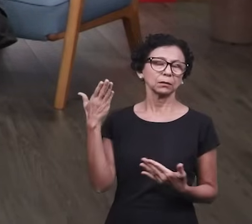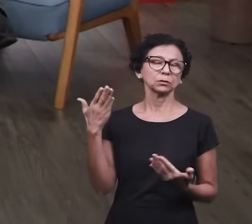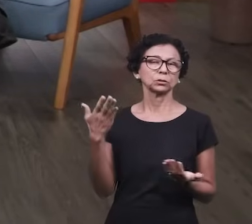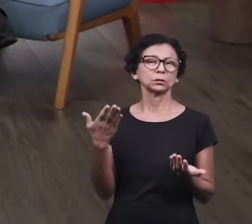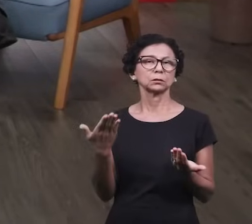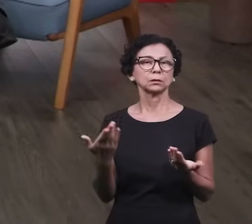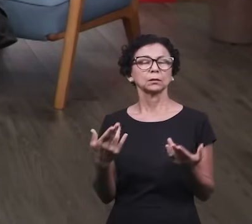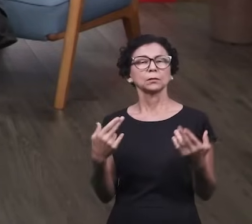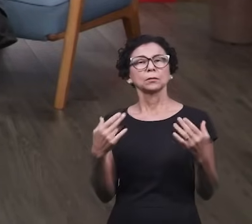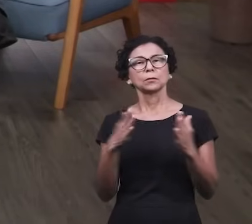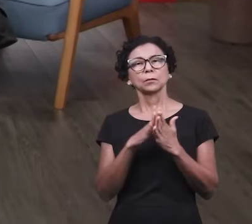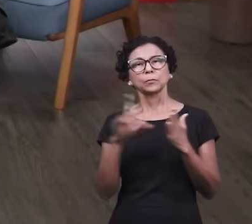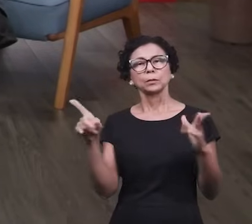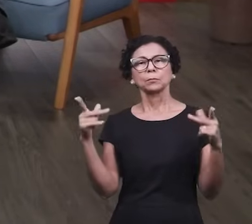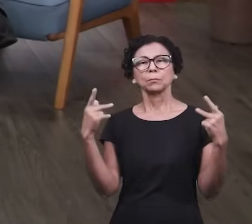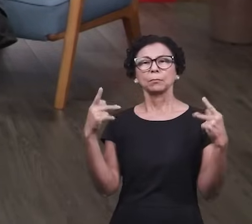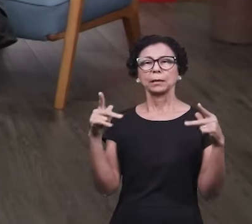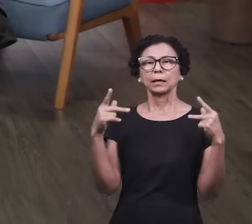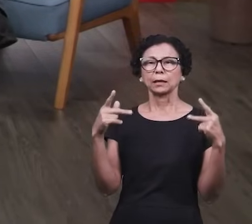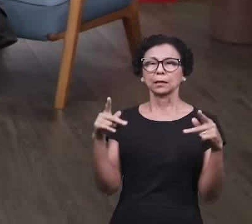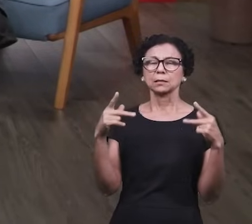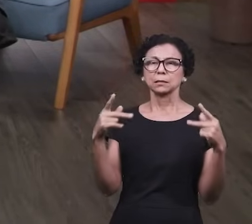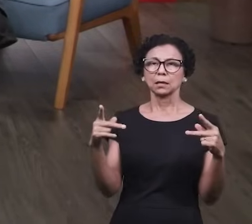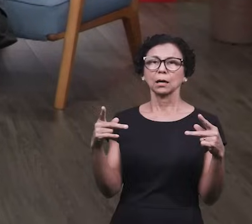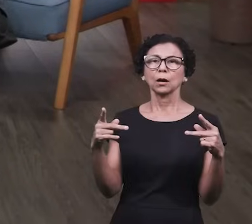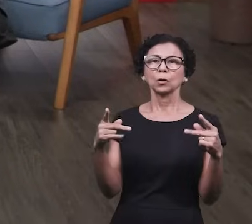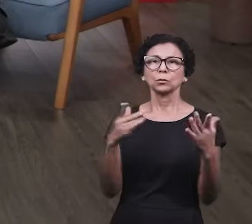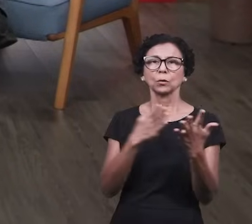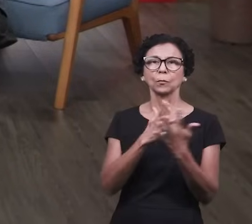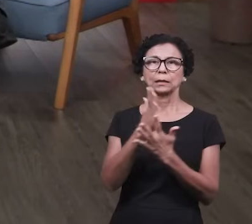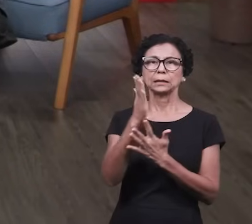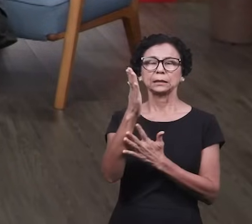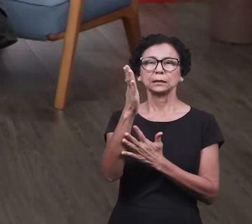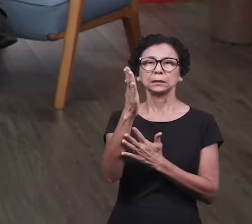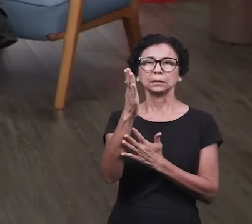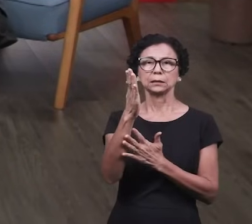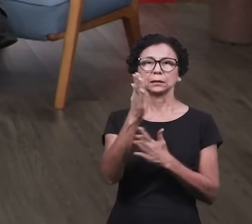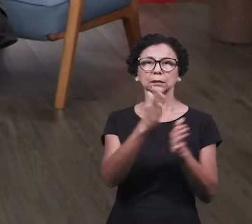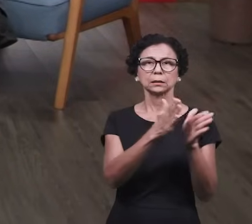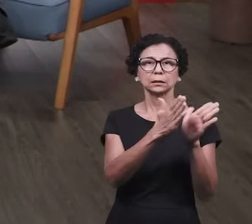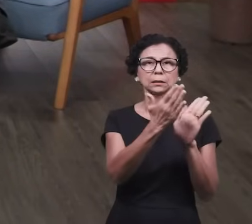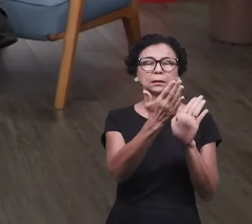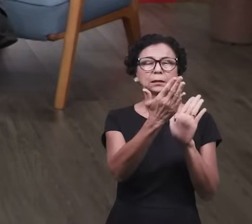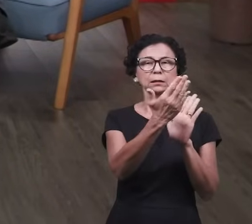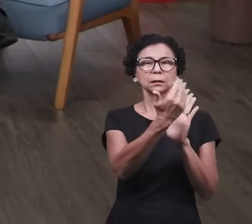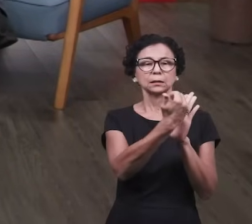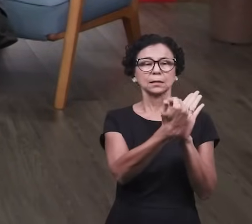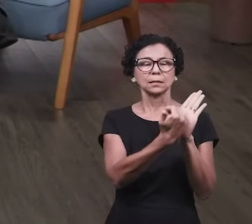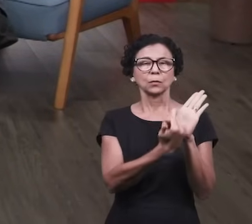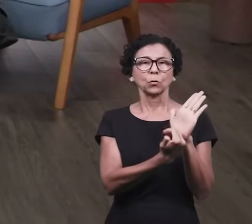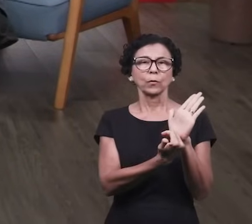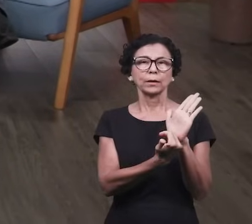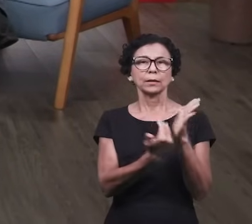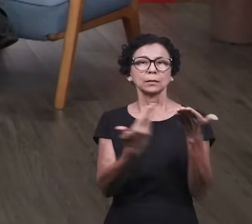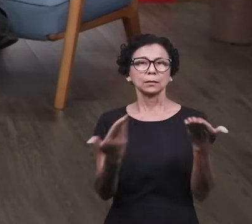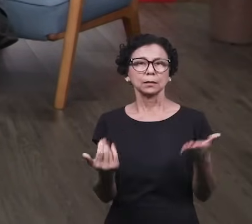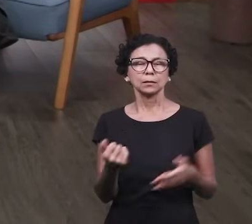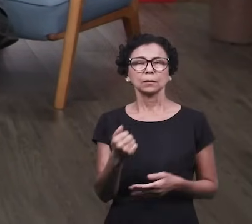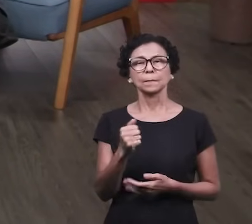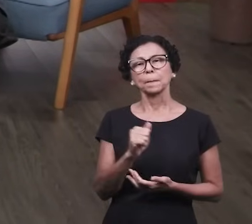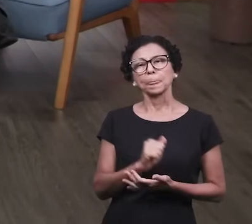pregação da palavra. Tudo é feito a partir dessa linha sequencial, ou seja, a